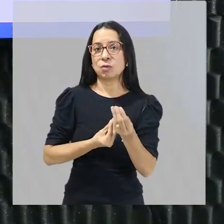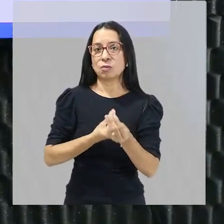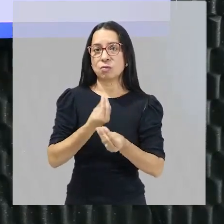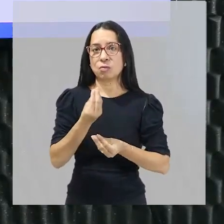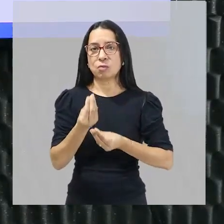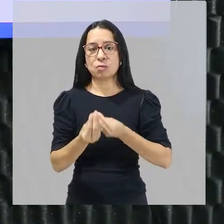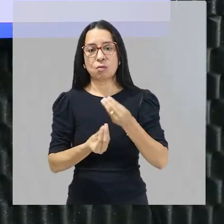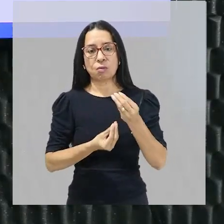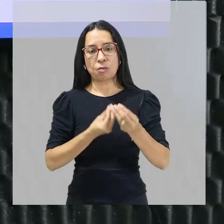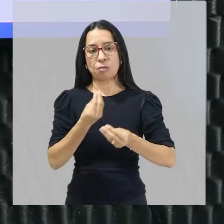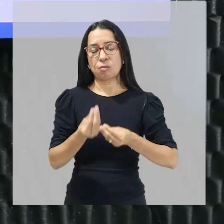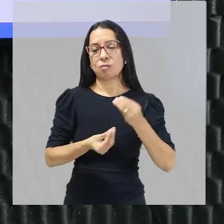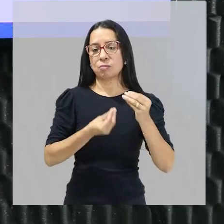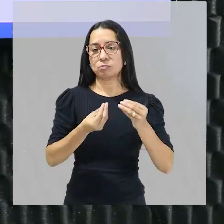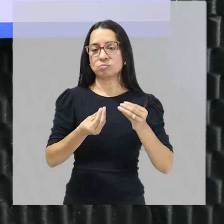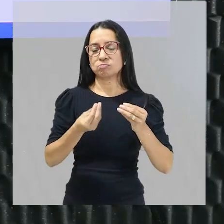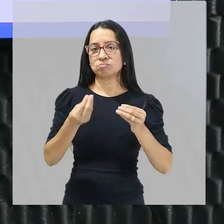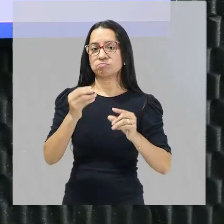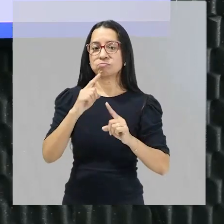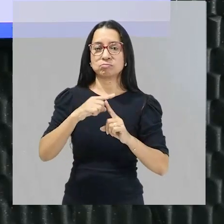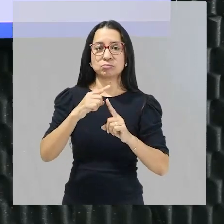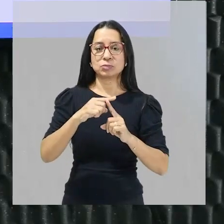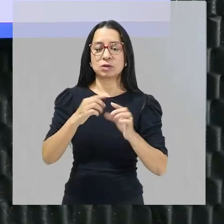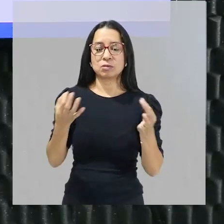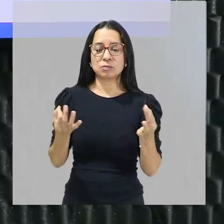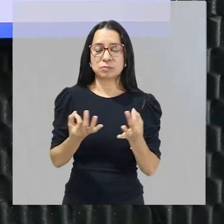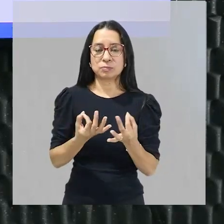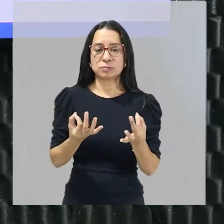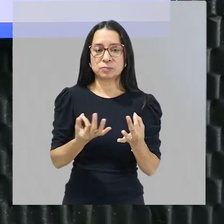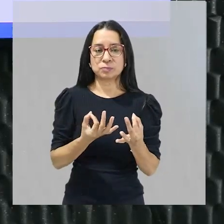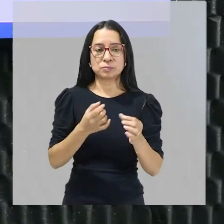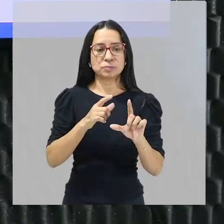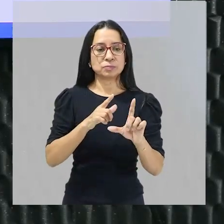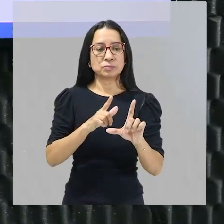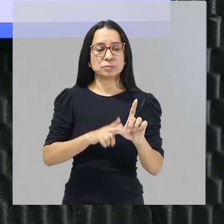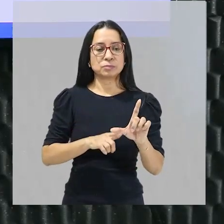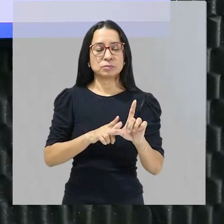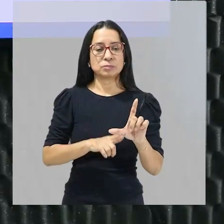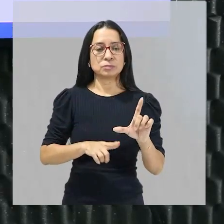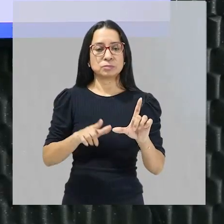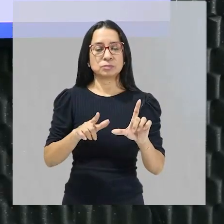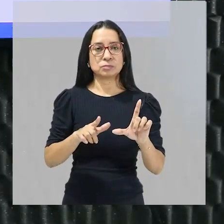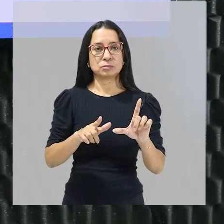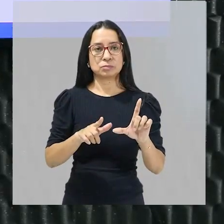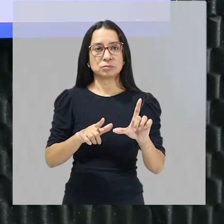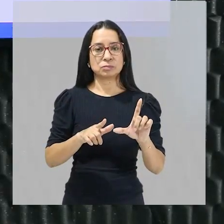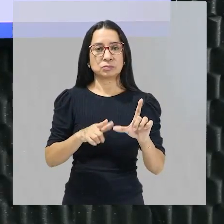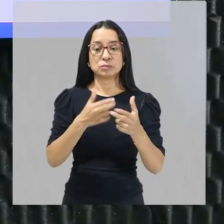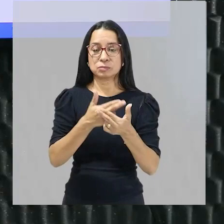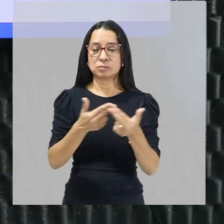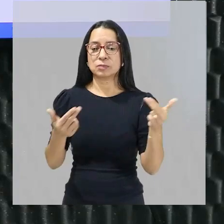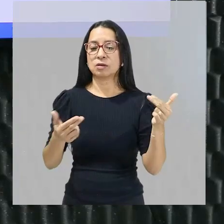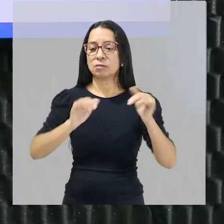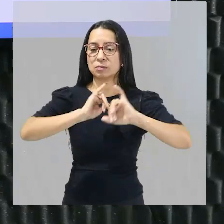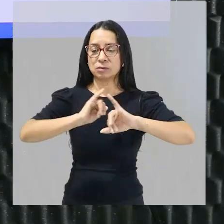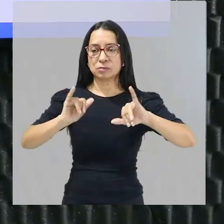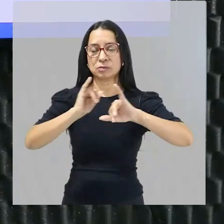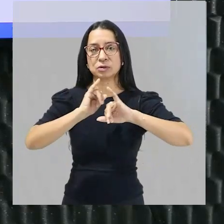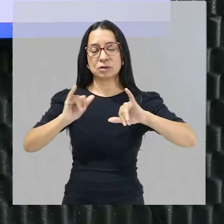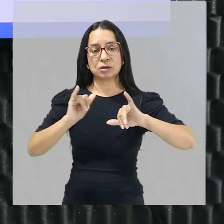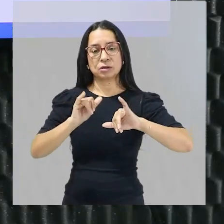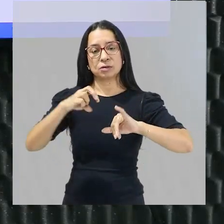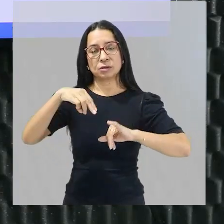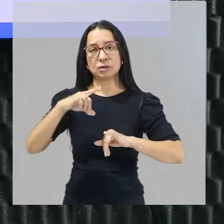né, padronizadas. Então, a imagem que é vendida pela mídia, o estereótipo vendido pela mídia, esses elementos